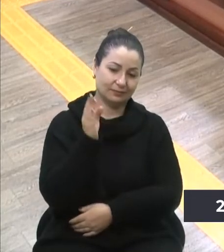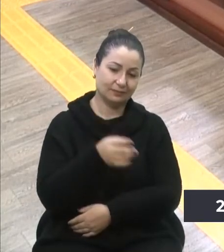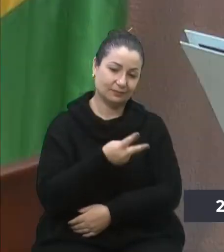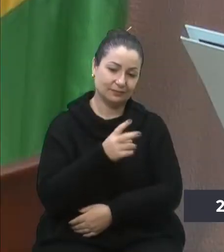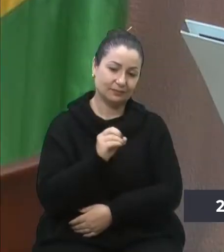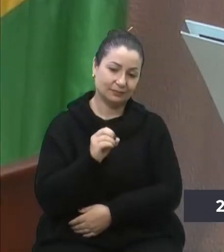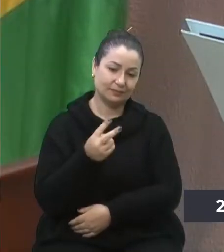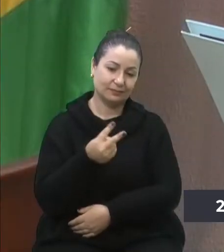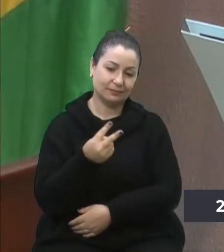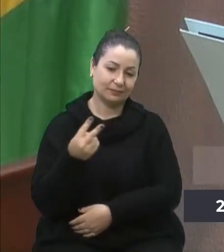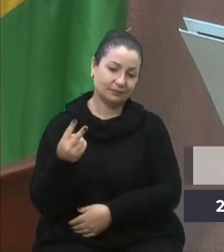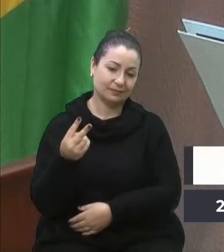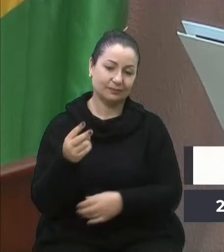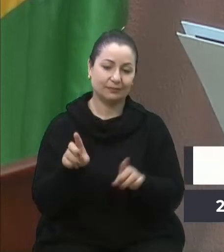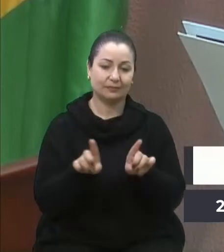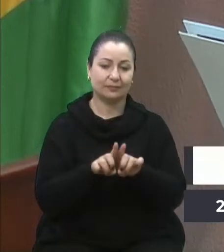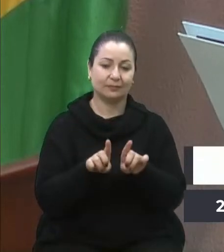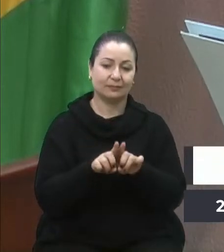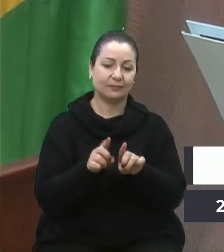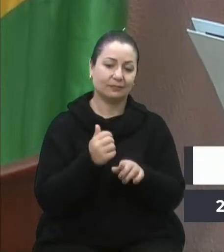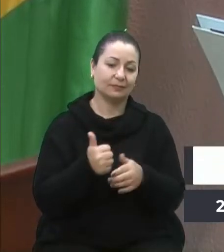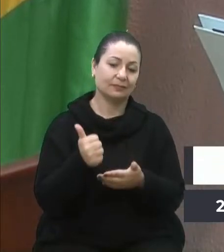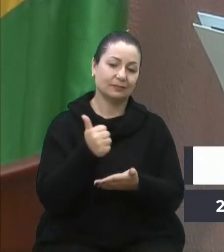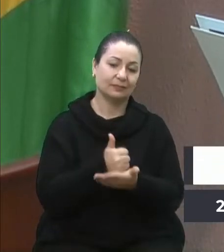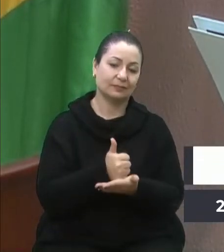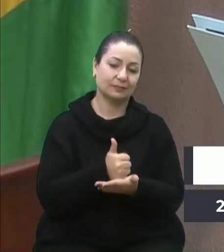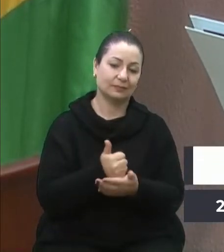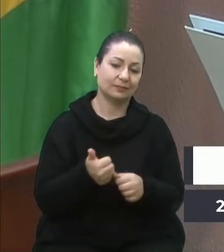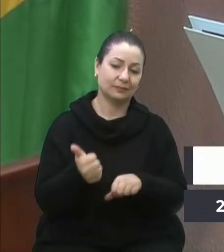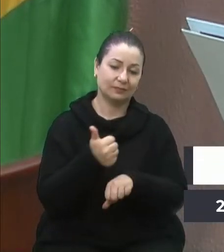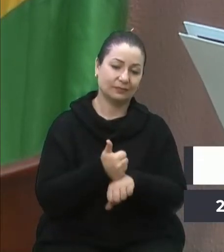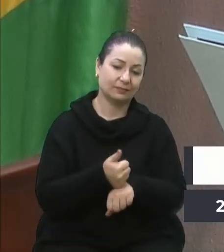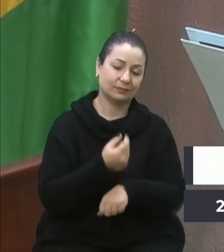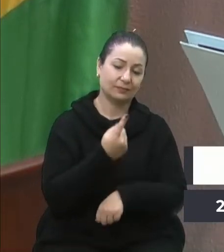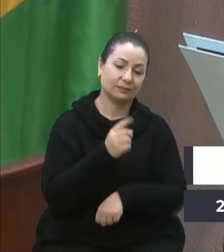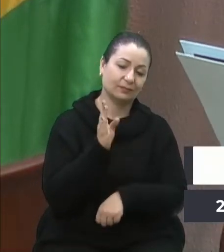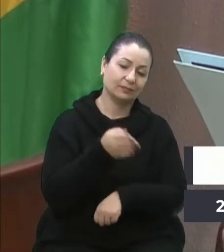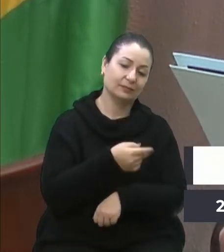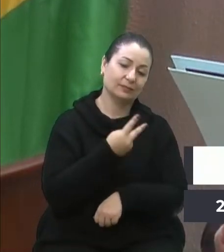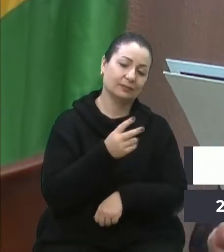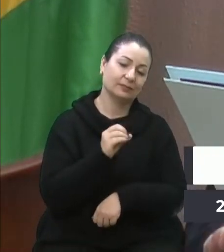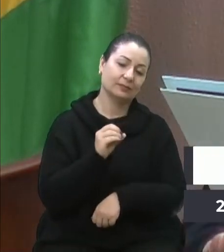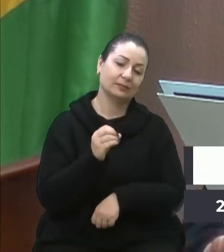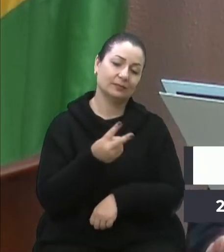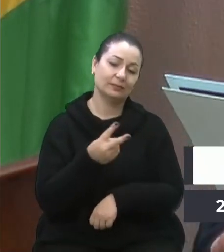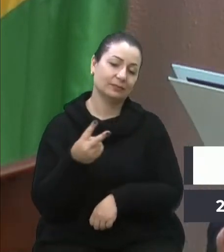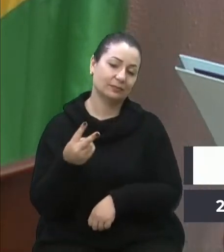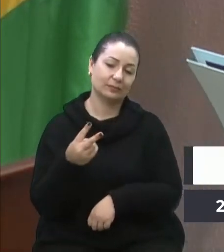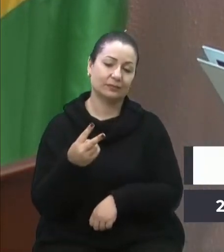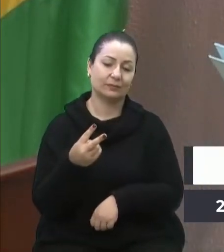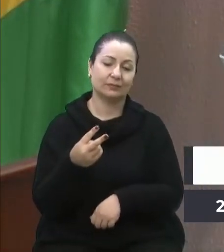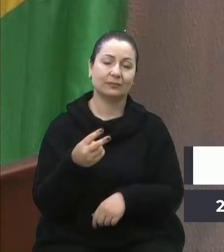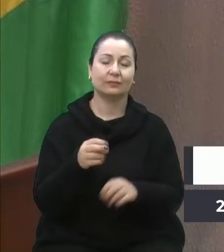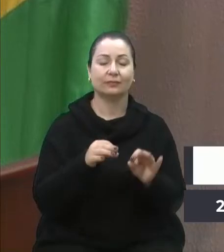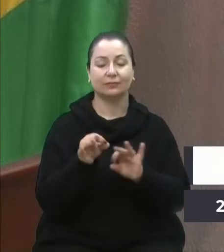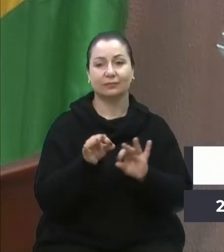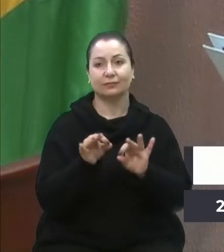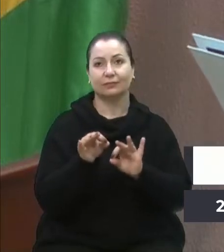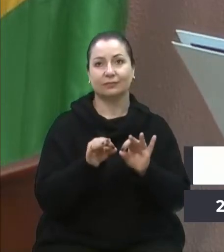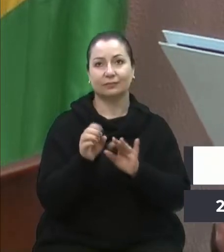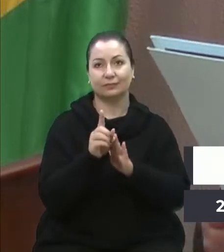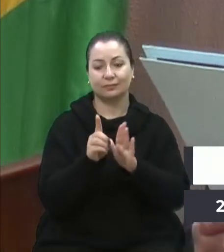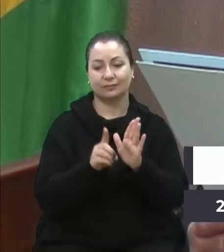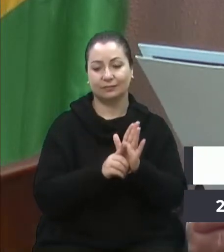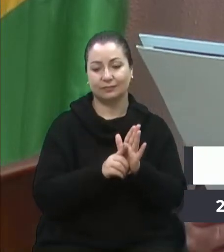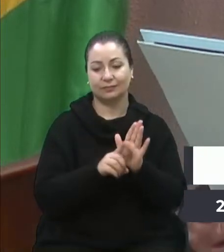158/2022, contém substitutivo 1/2022. O presente projeto de decreto legislativo